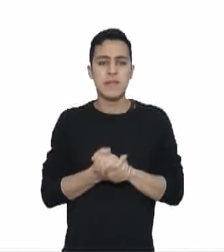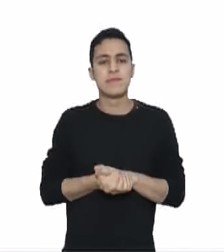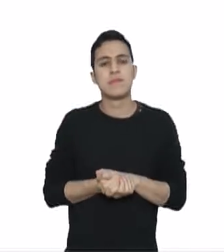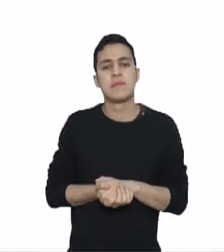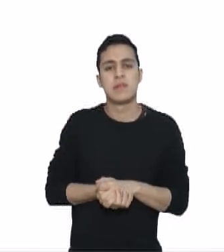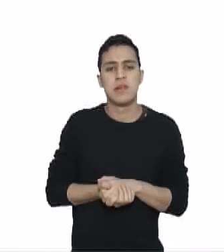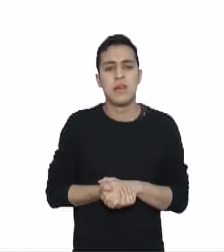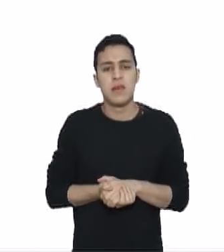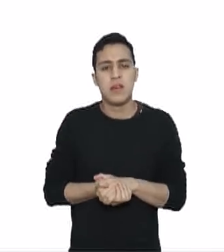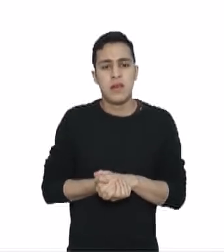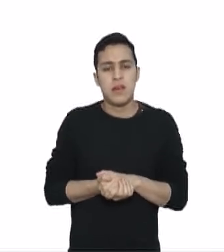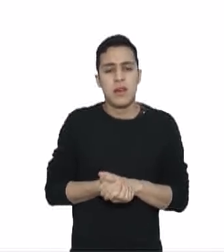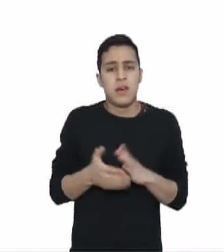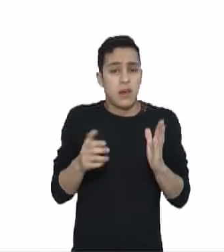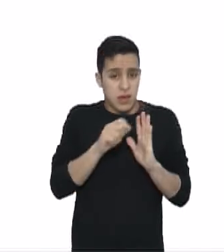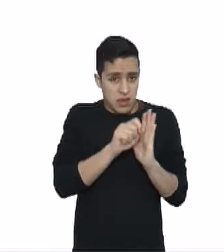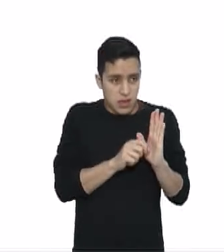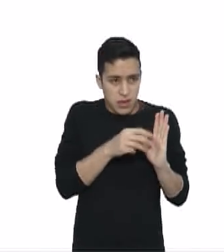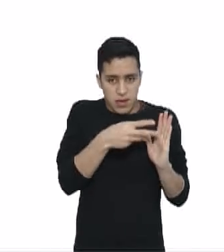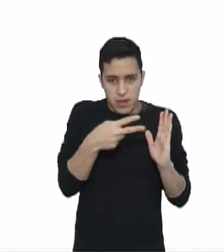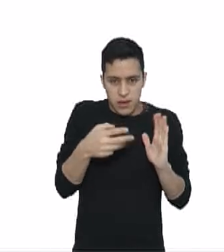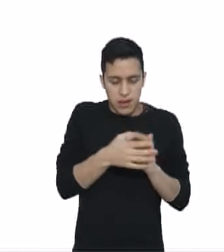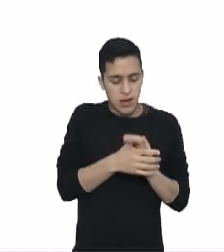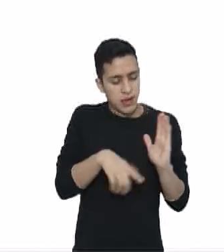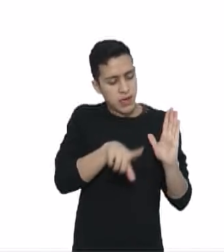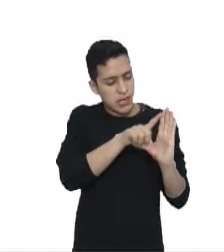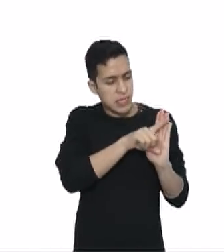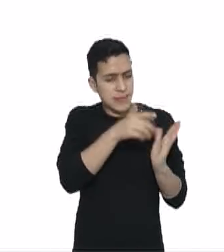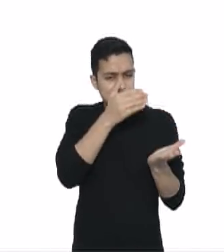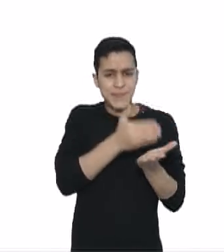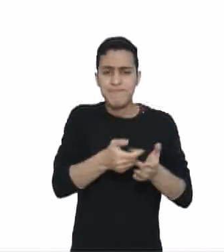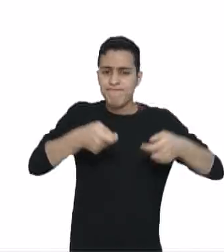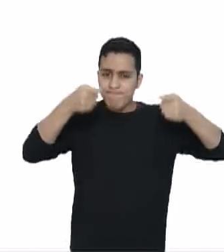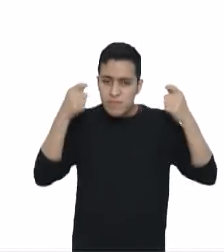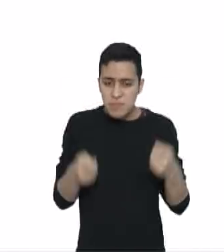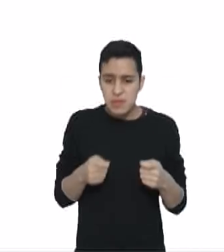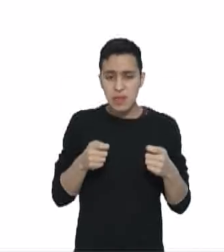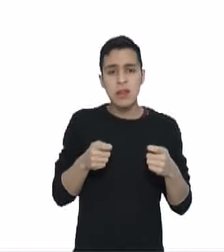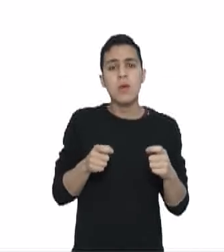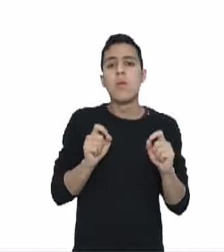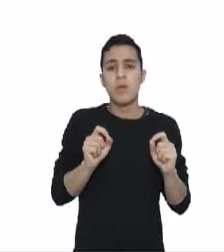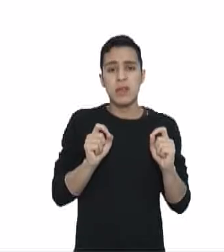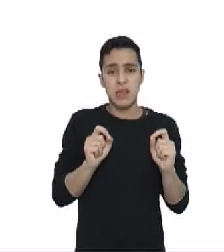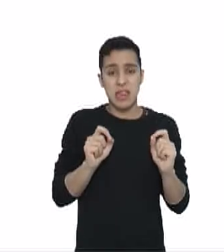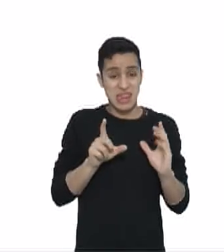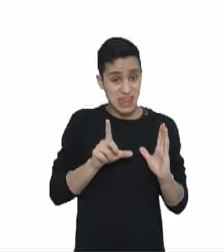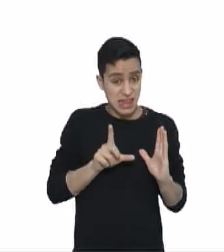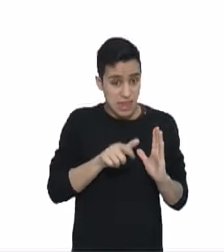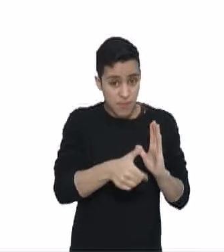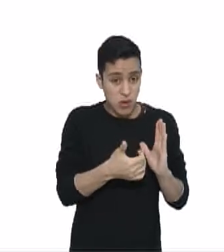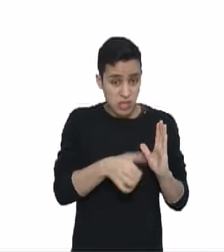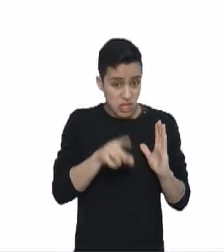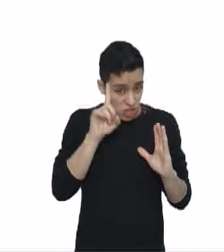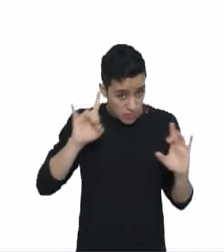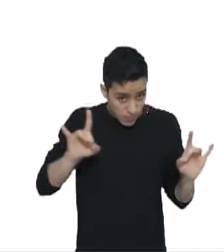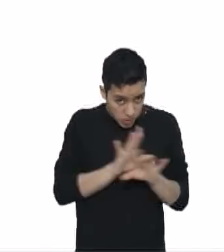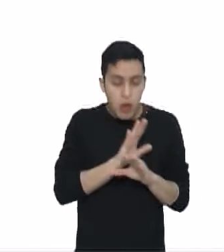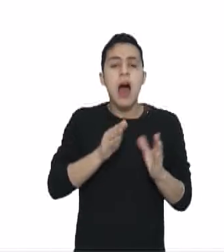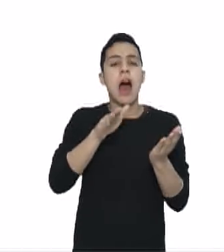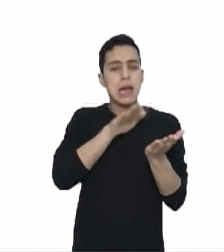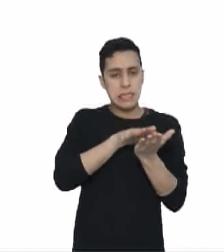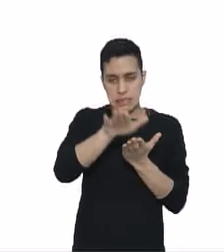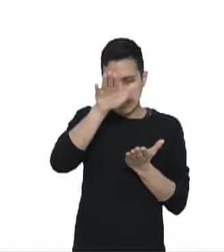lei. Artigo 32. Esta lei entra em vigor após decorridos 60 dias de sua